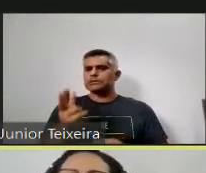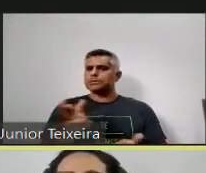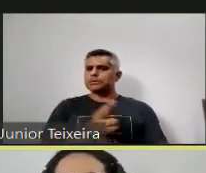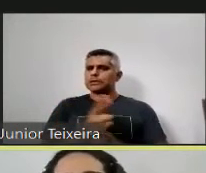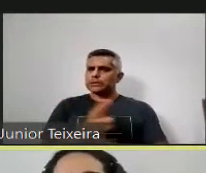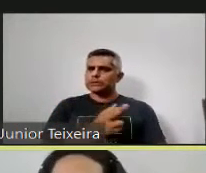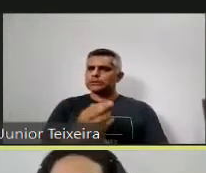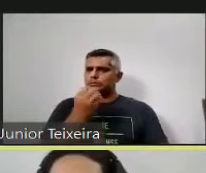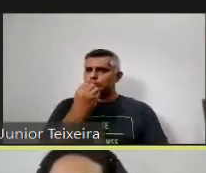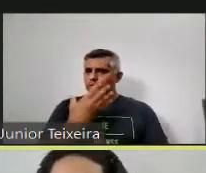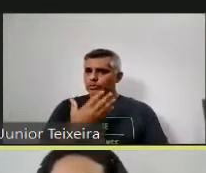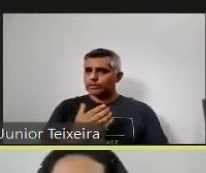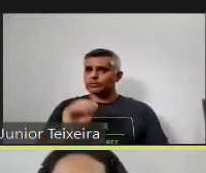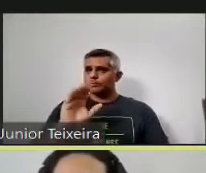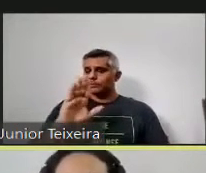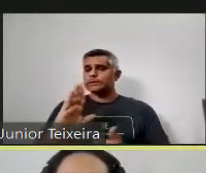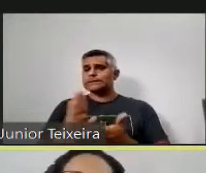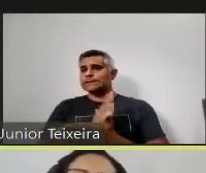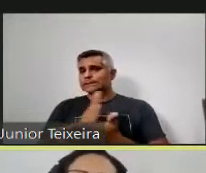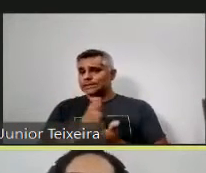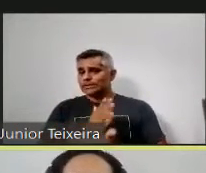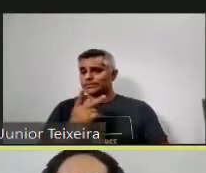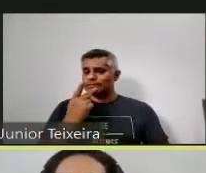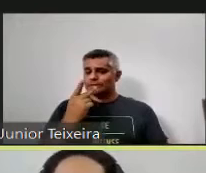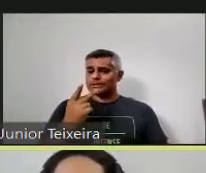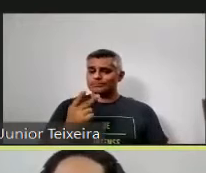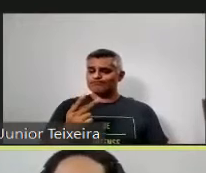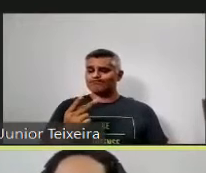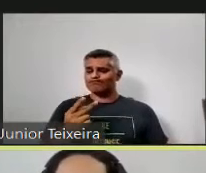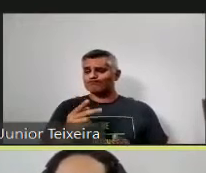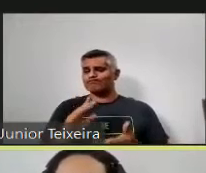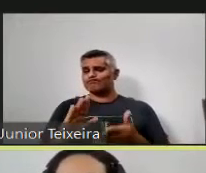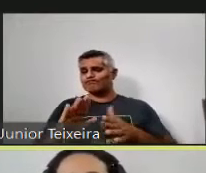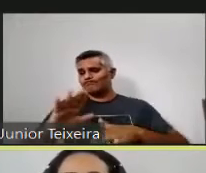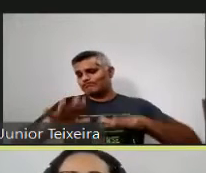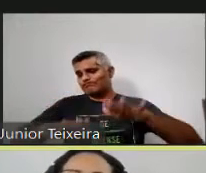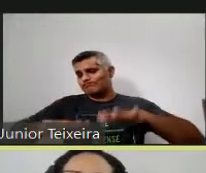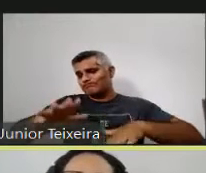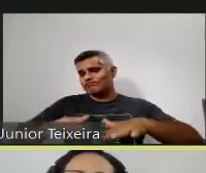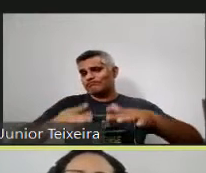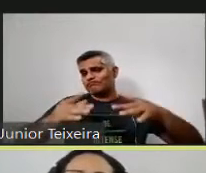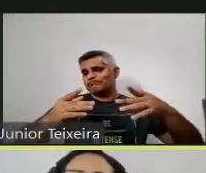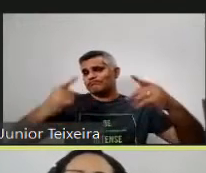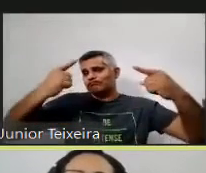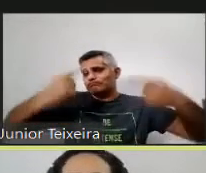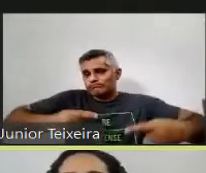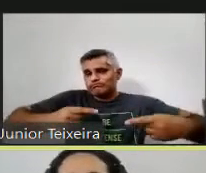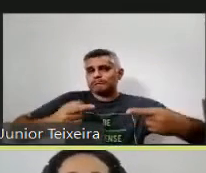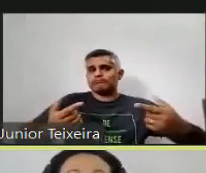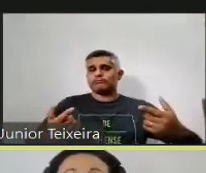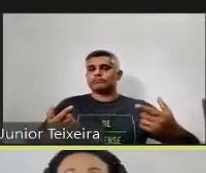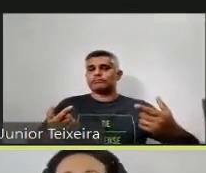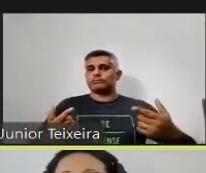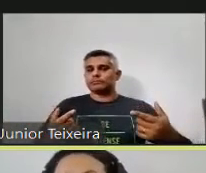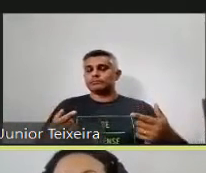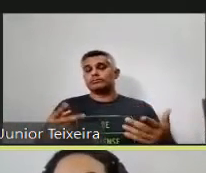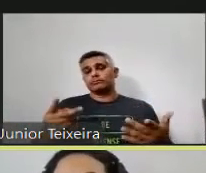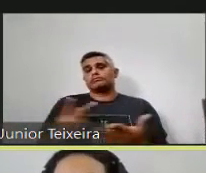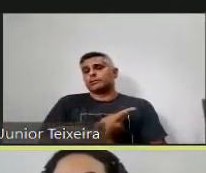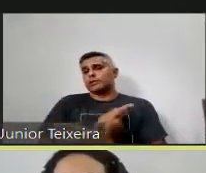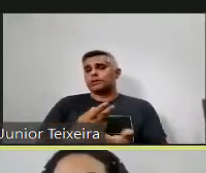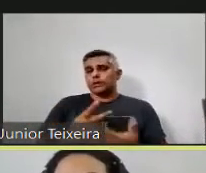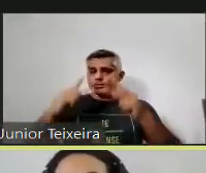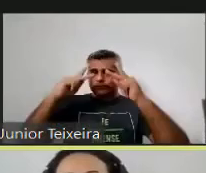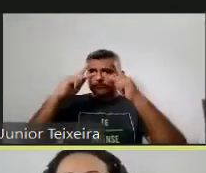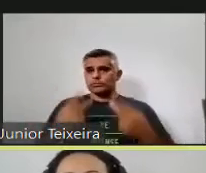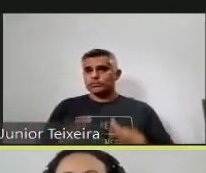relataram situações de conflito, né, que é inerente à condição humana, mas também vai trazer impactos